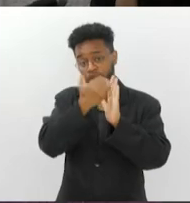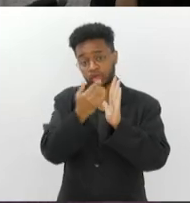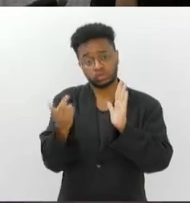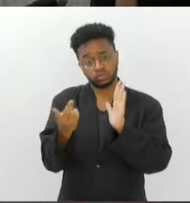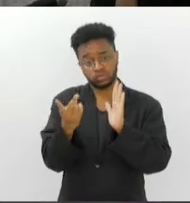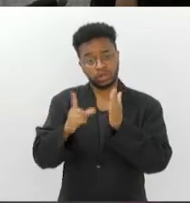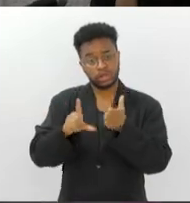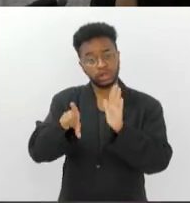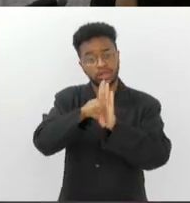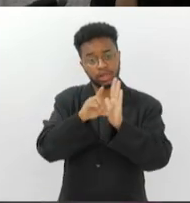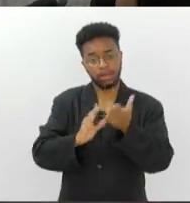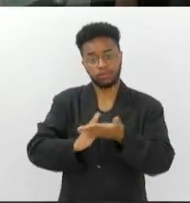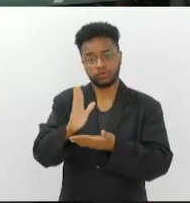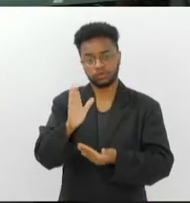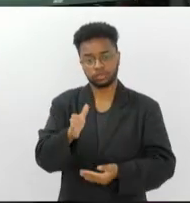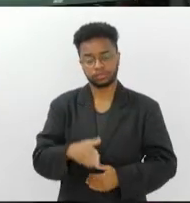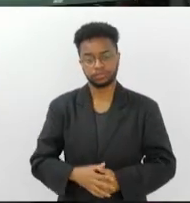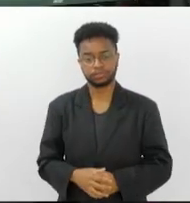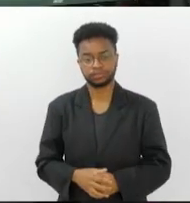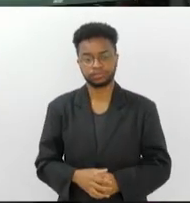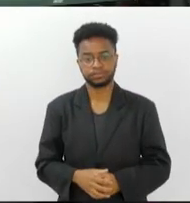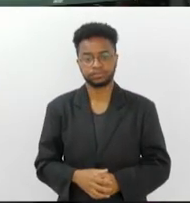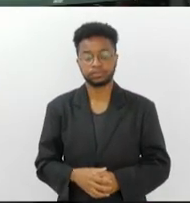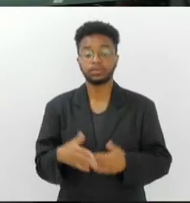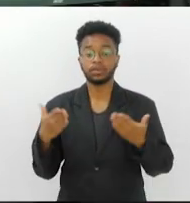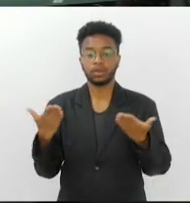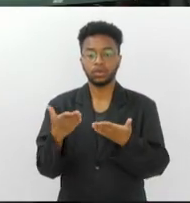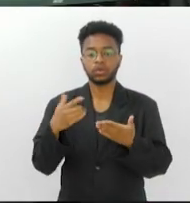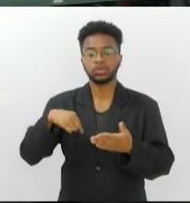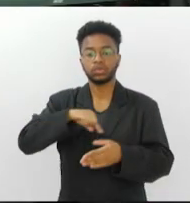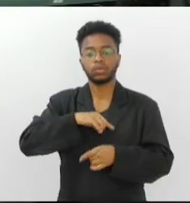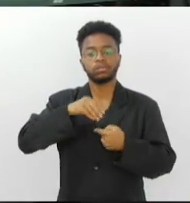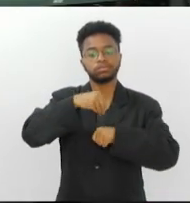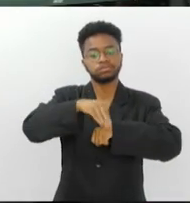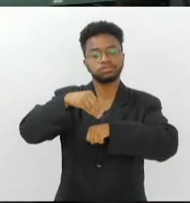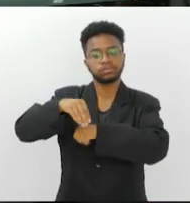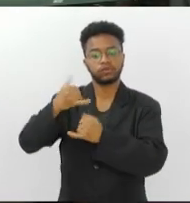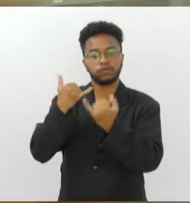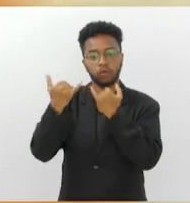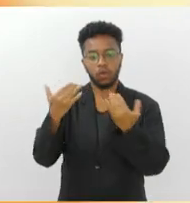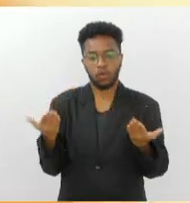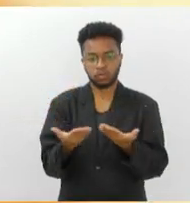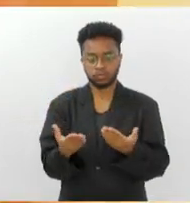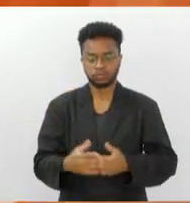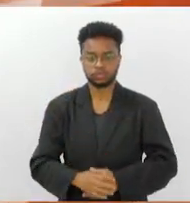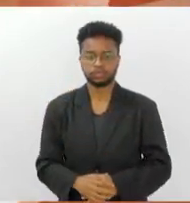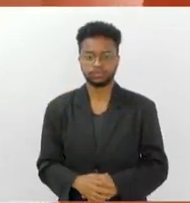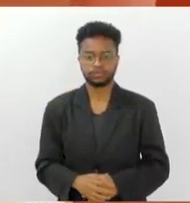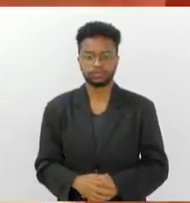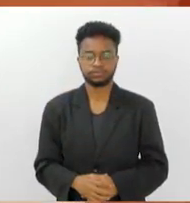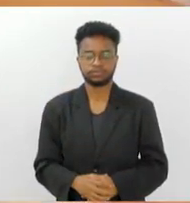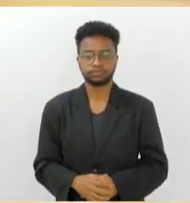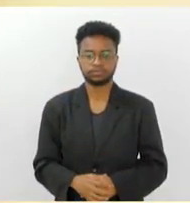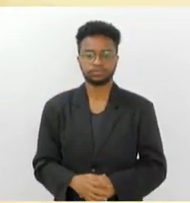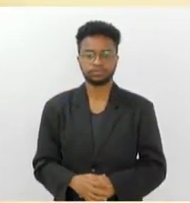nós já aprovamos aqui. E vamos agora ao nosso giro de notícias de hoje.